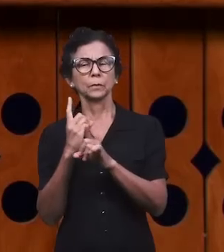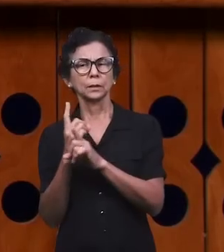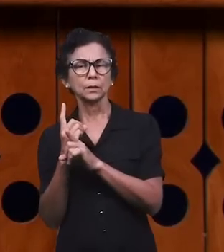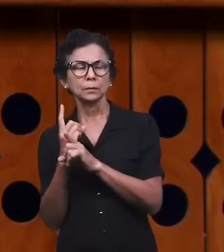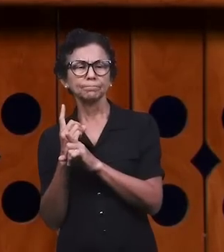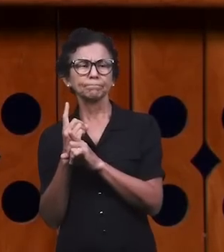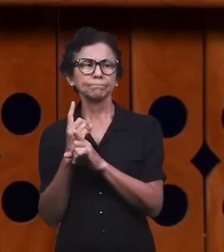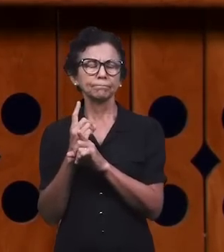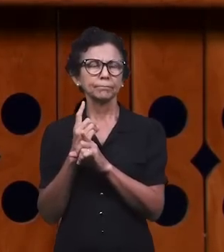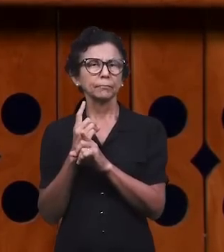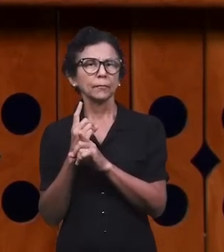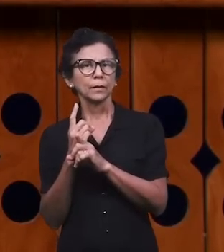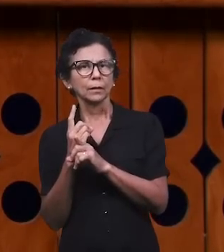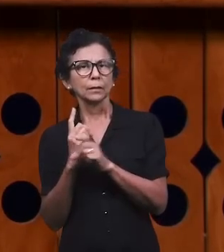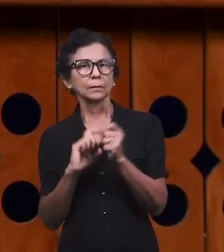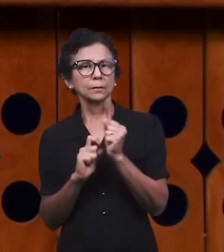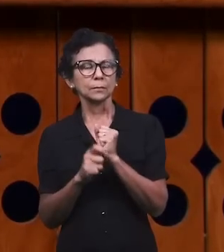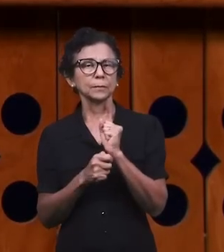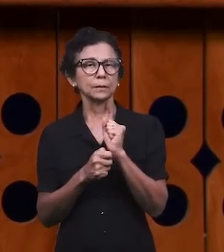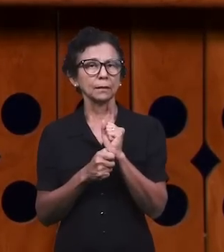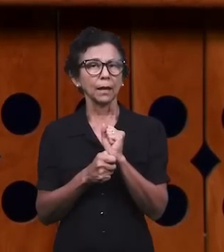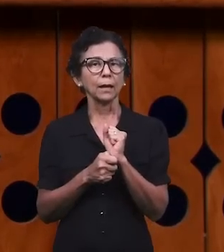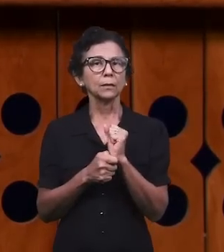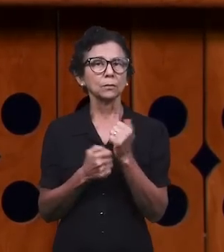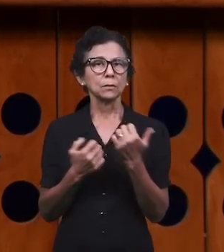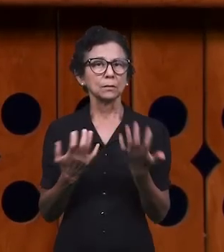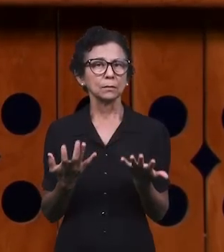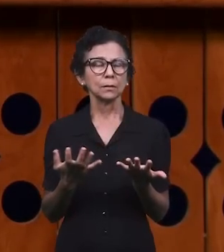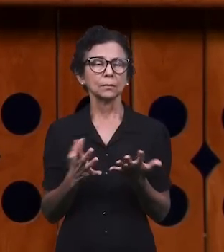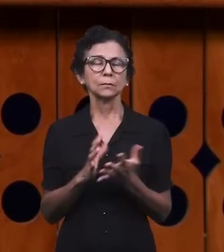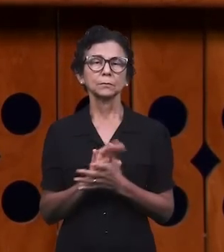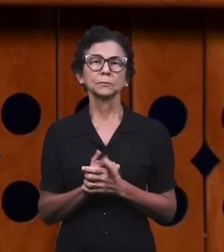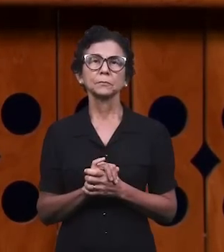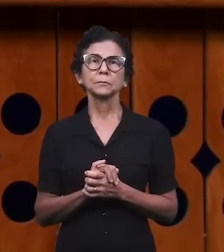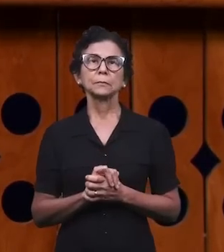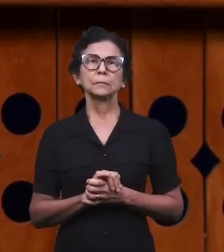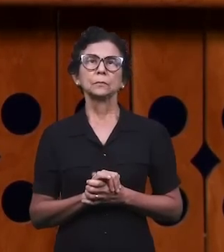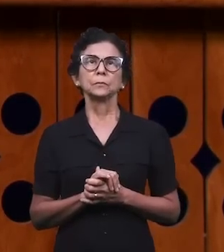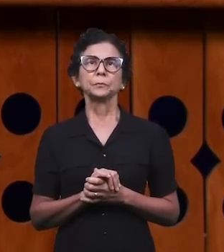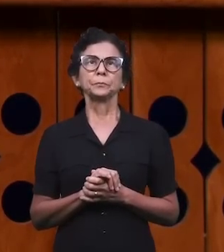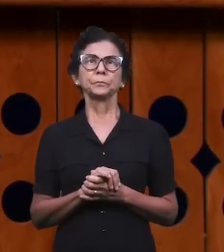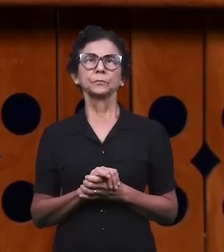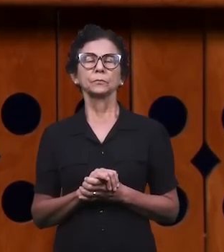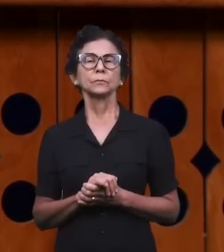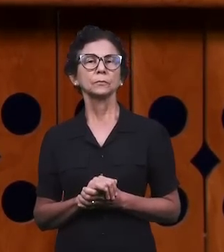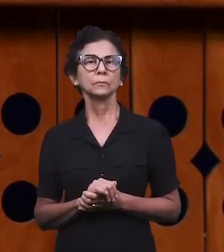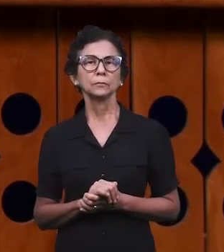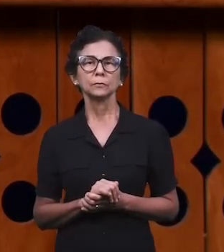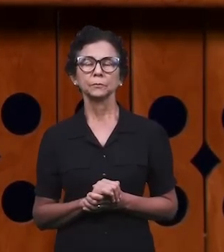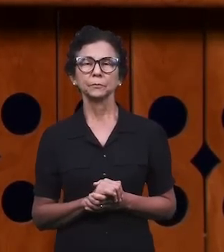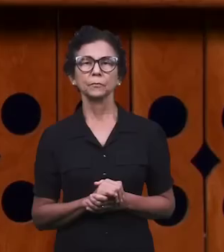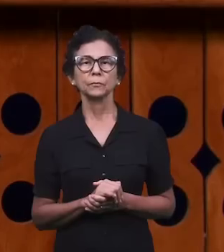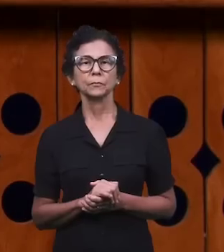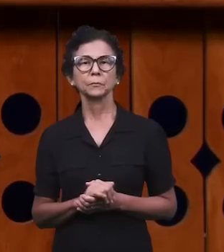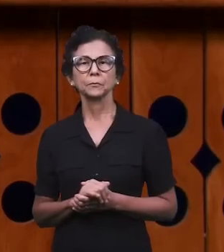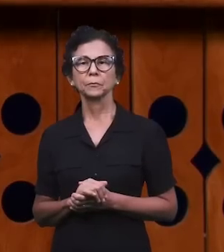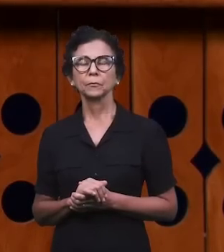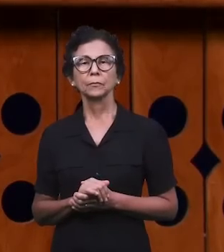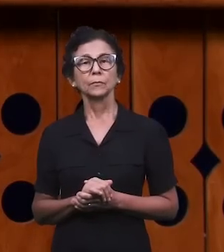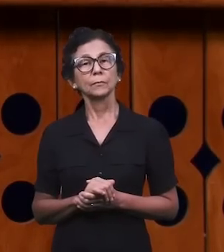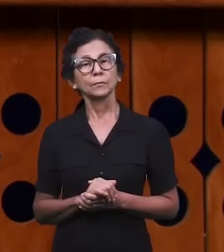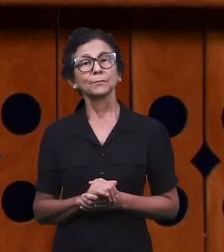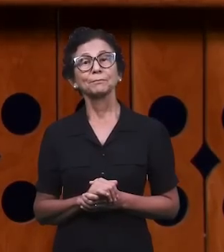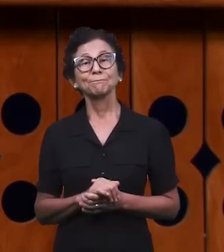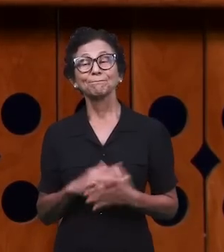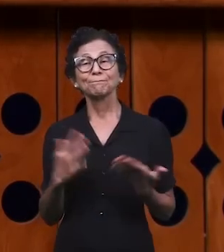vamos vendo que em toda a Bíblia, então, como falamos desde o início, Jesus era um mistério, mas para nós agora o Espírito